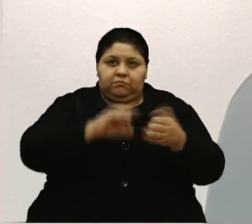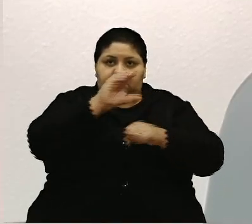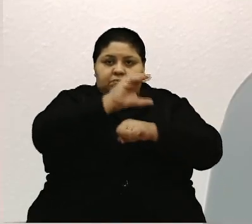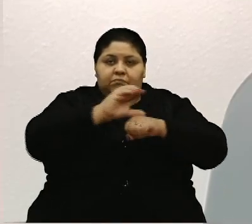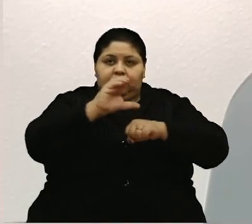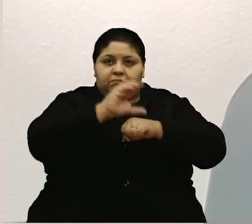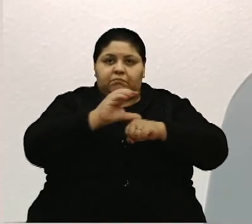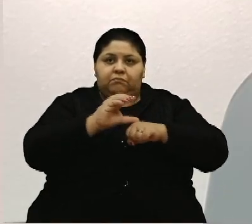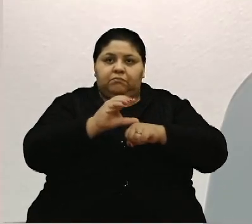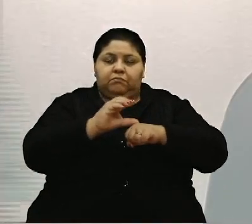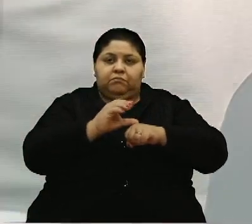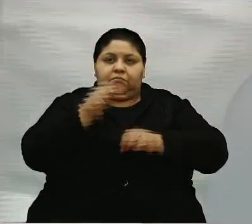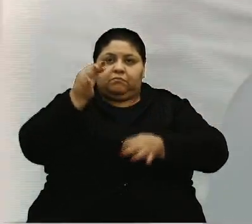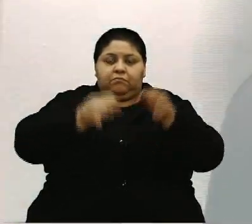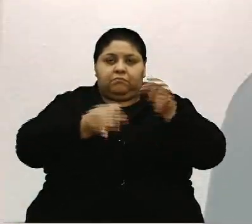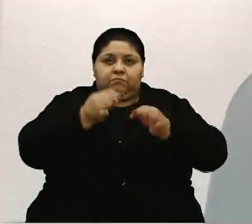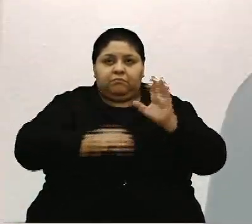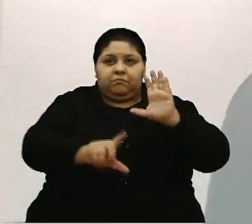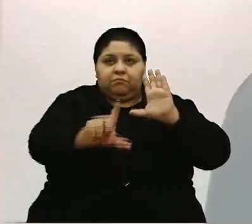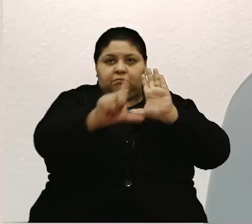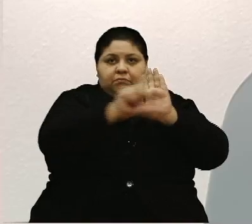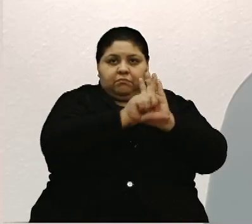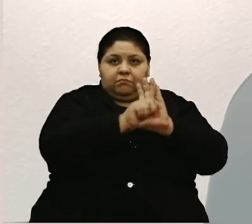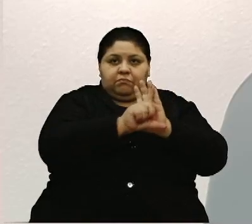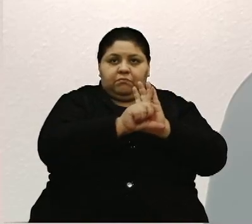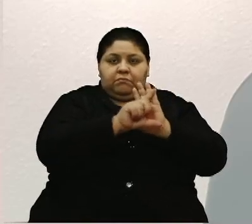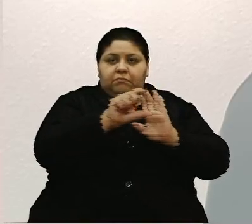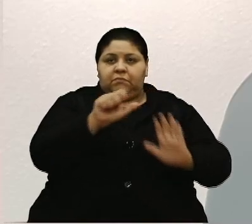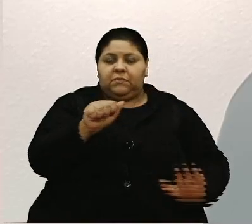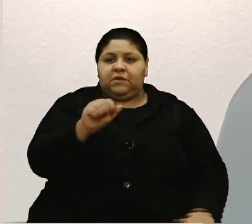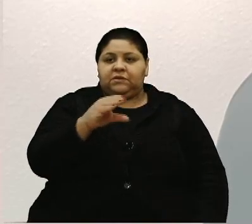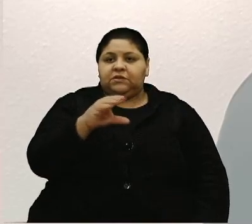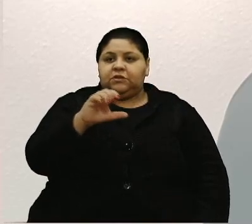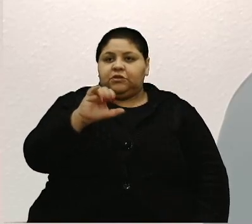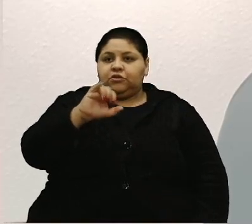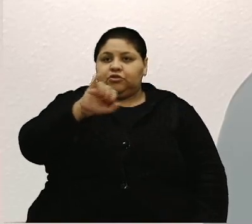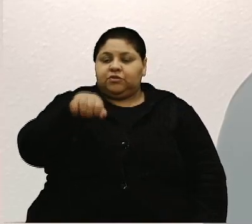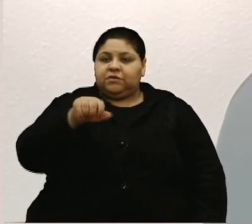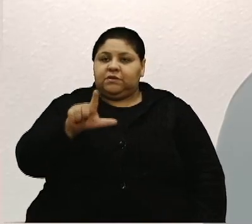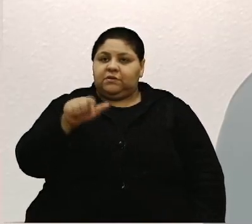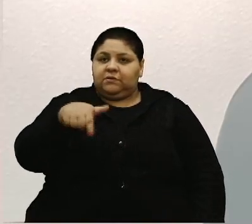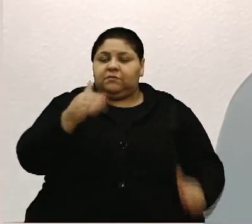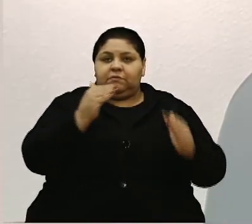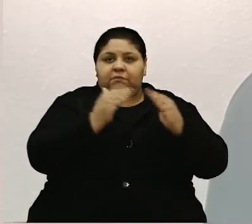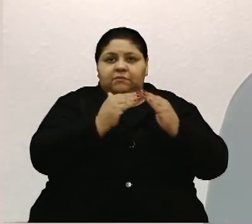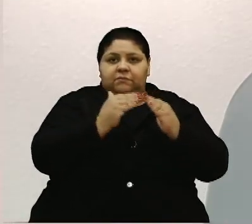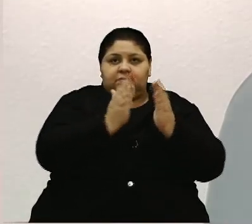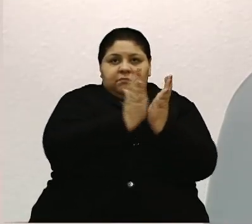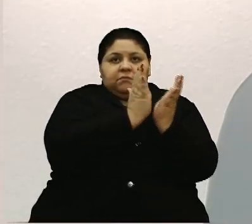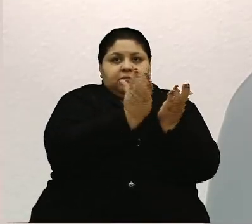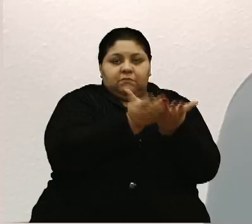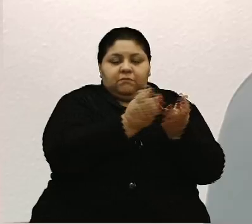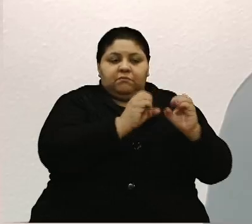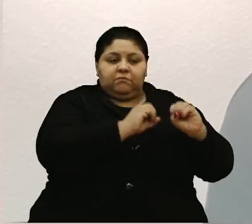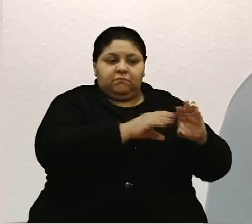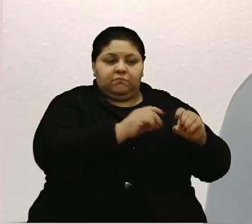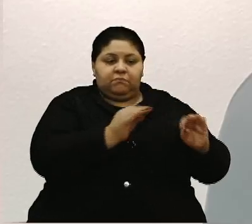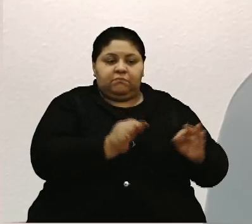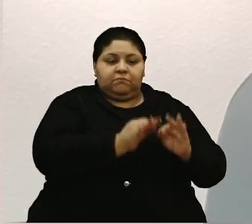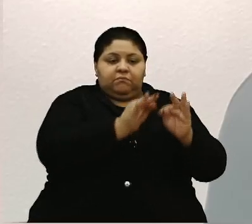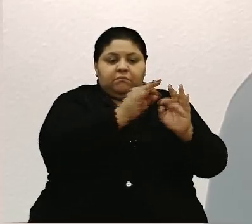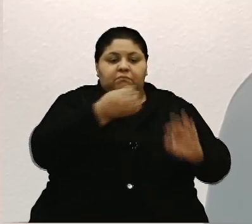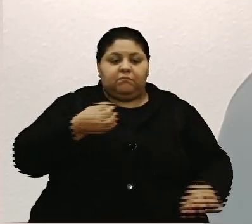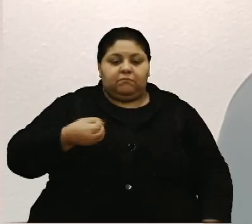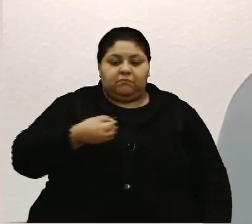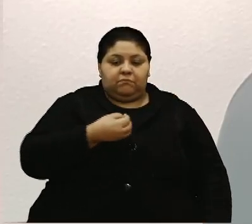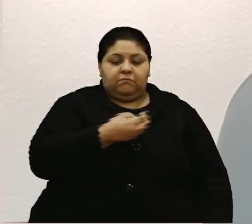de Constituição, Justiça e Legislação, a CCJL desta Casa, esta Comissão de Educação, Ciência, Tecnologia, Inovação,